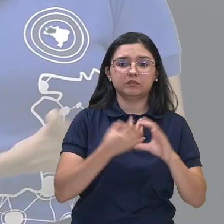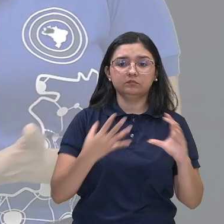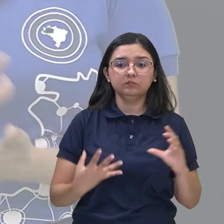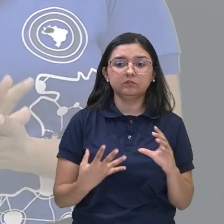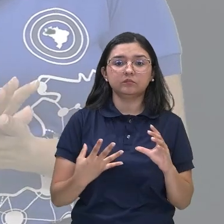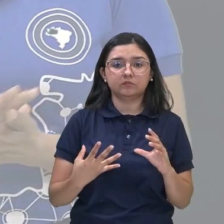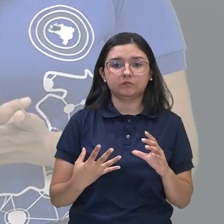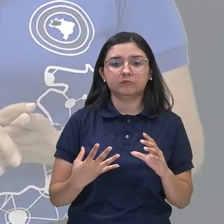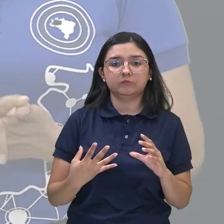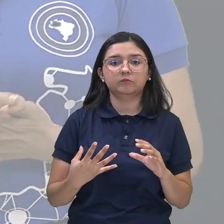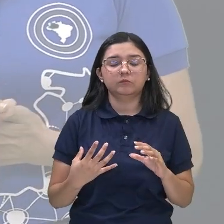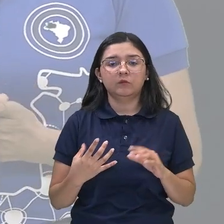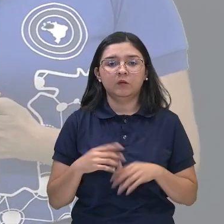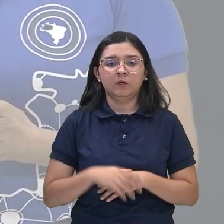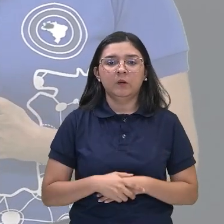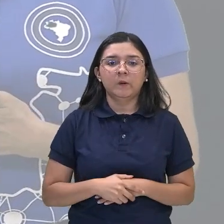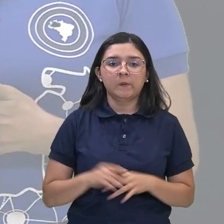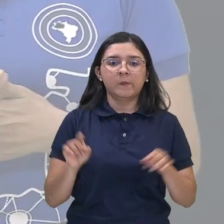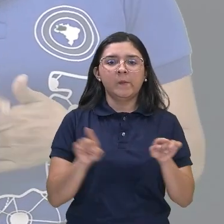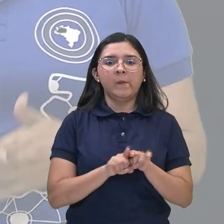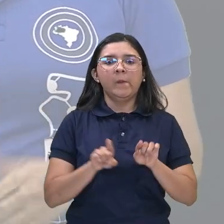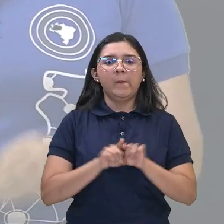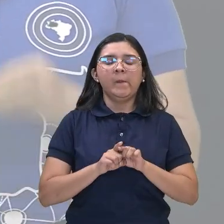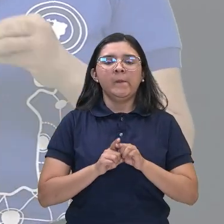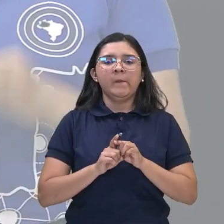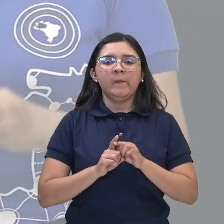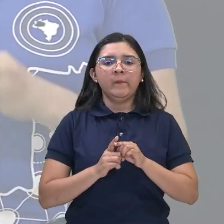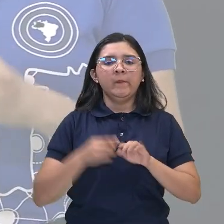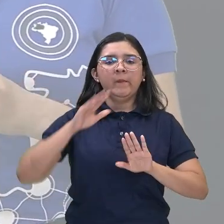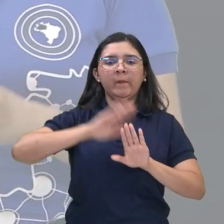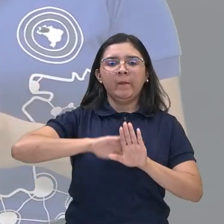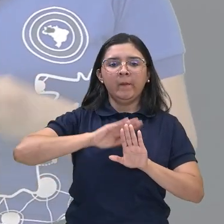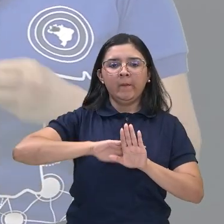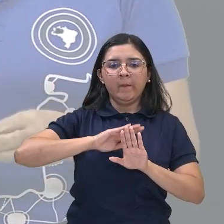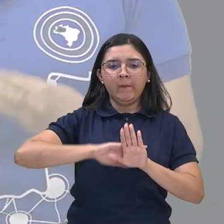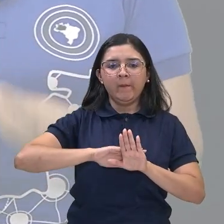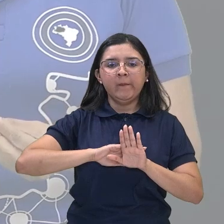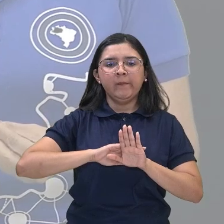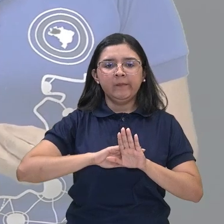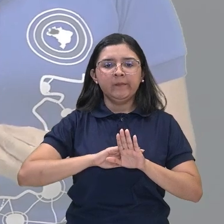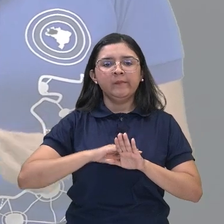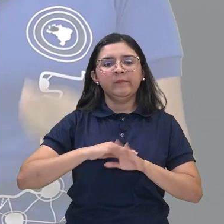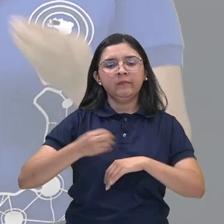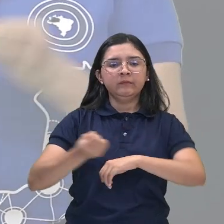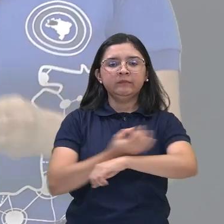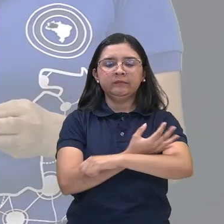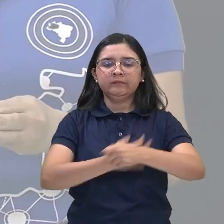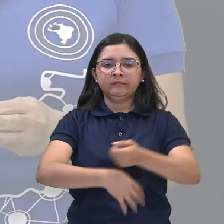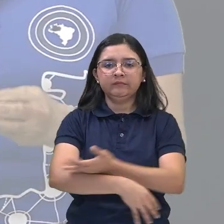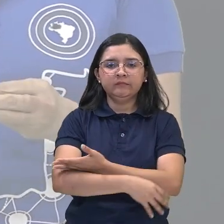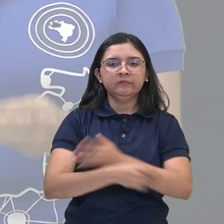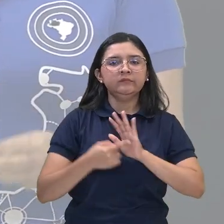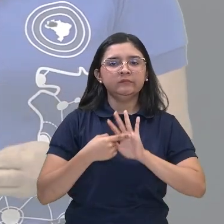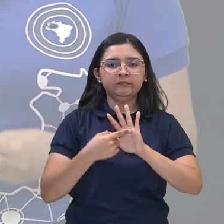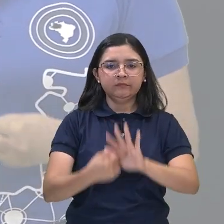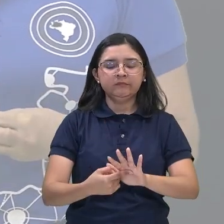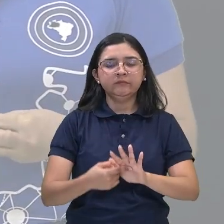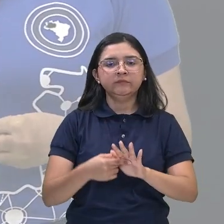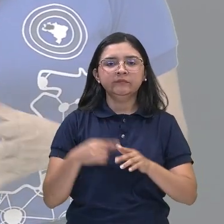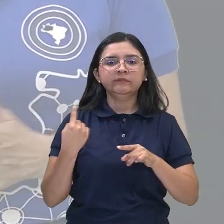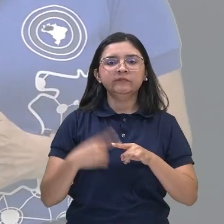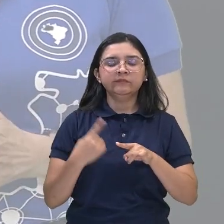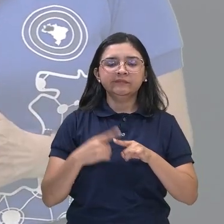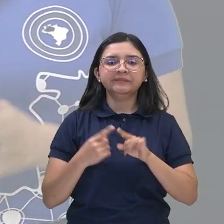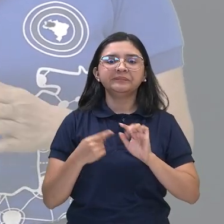ele quebra, né? Maior subjetividade, espontaneidade e emotividade. Por isso que ele quebra, porque ele trabalha com